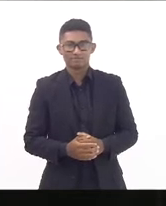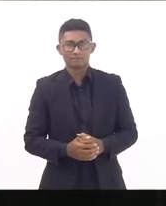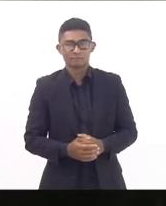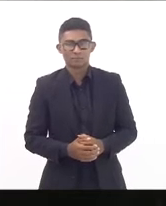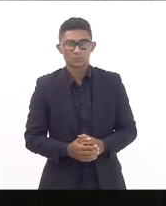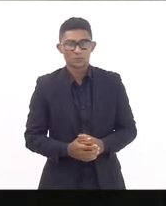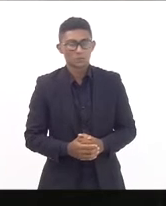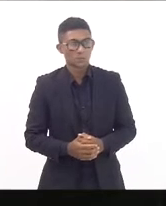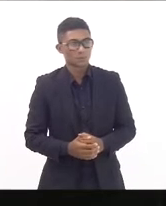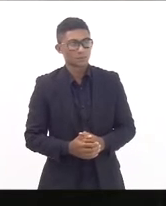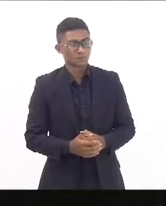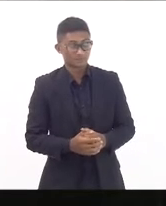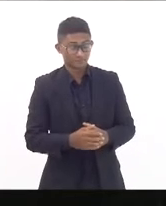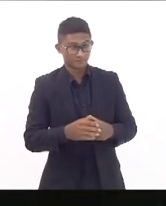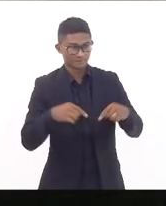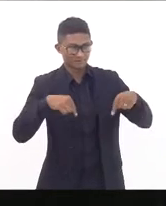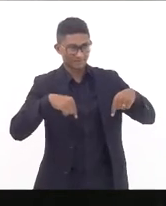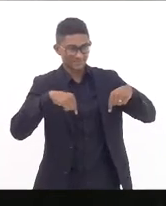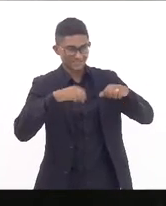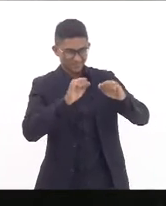do expediente inicial,